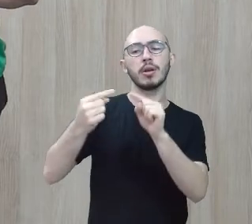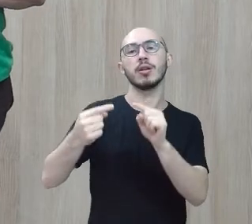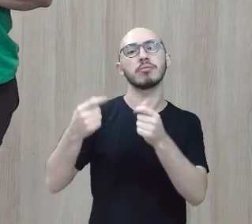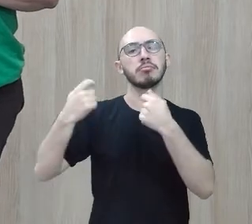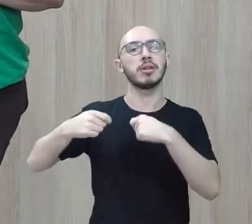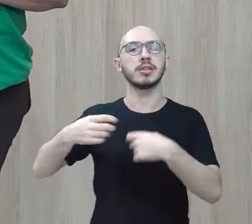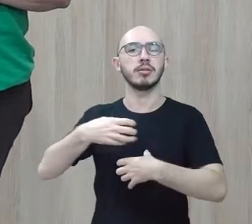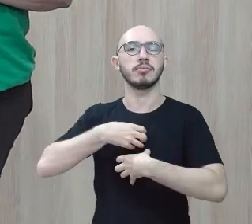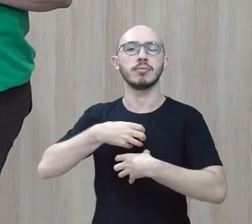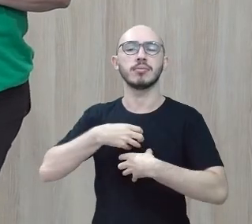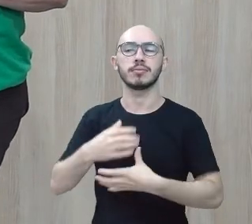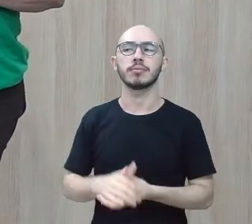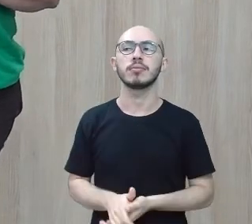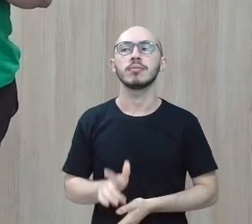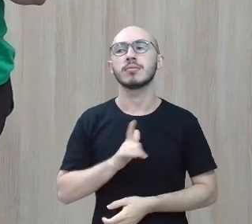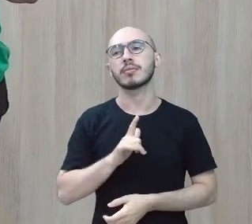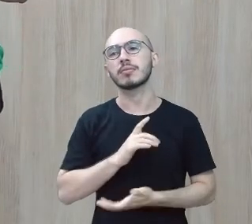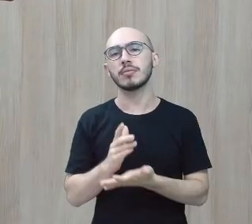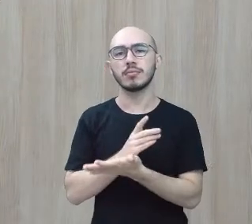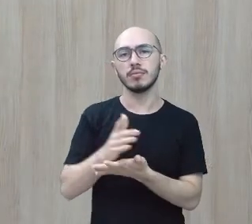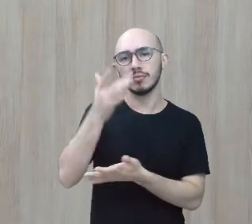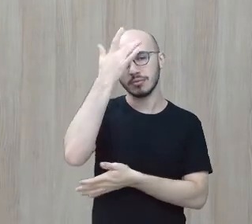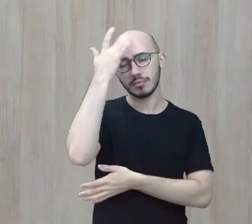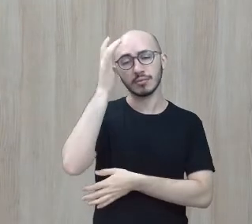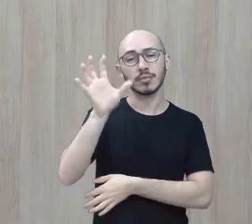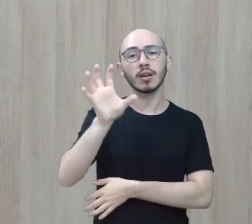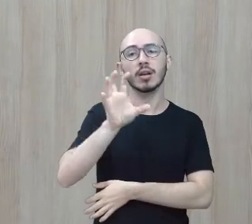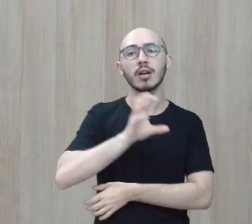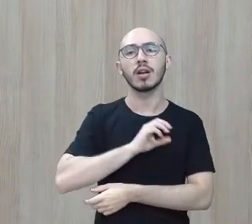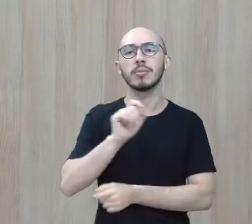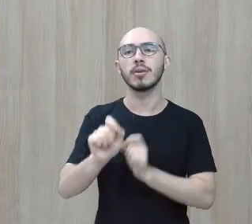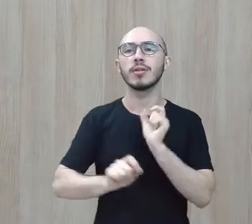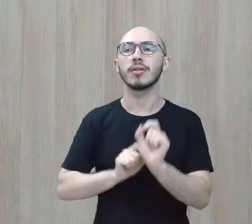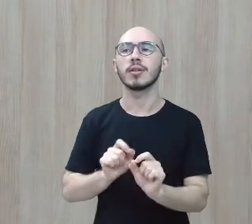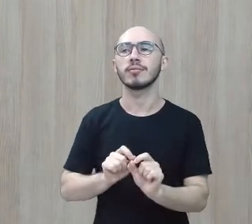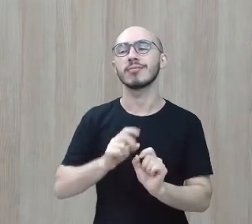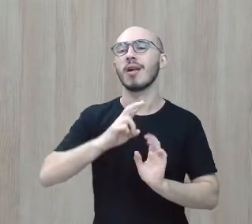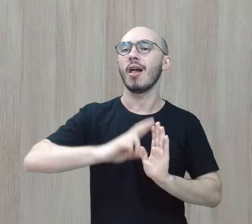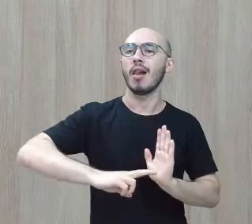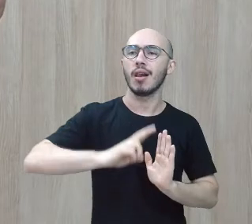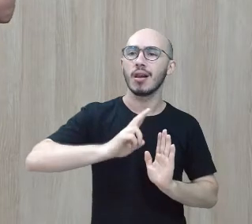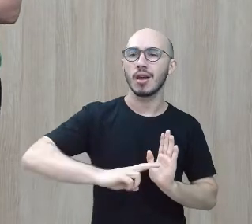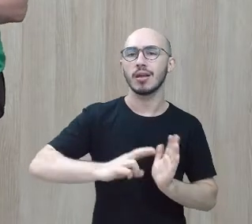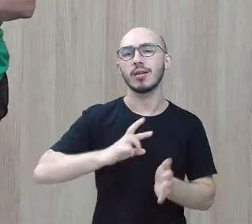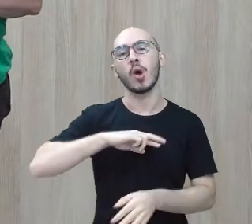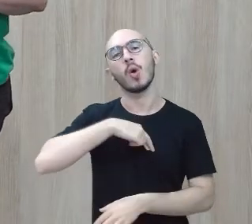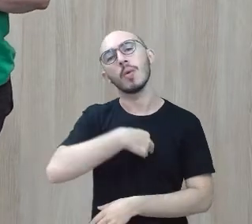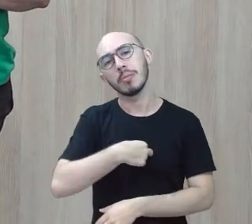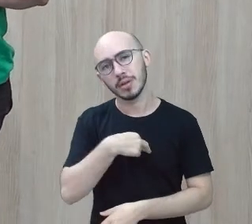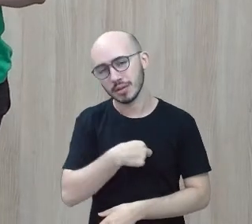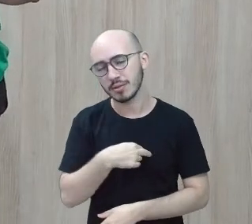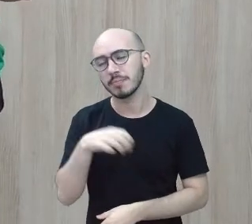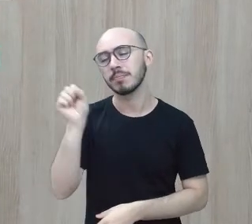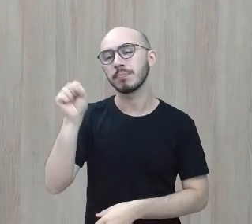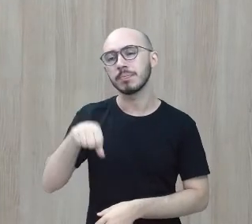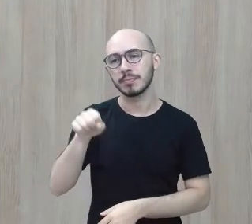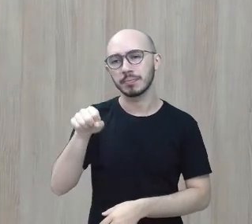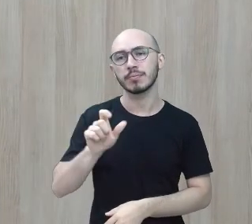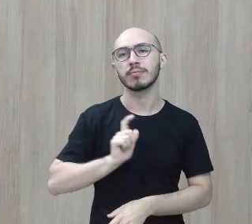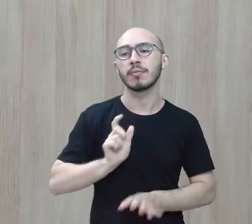Então, existem pessoas que amam, não é? Adoram ler romance, não é? é